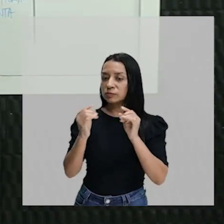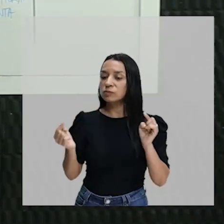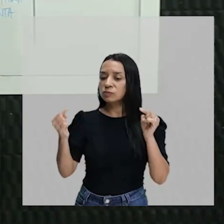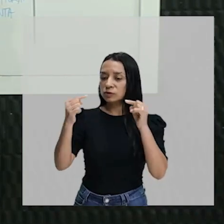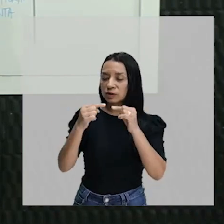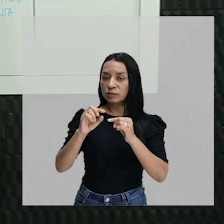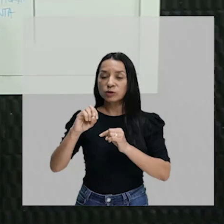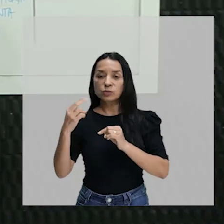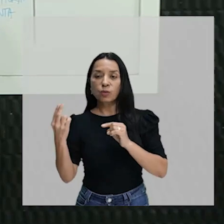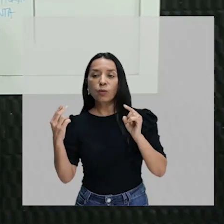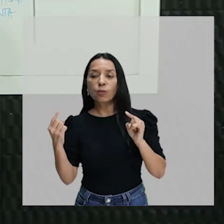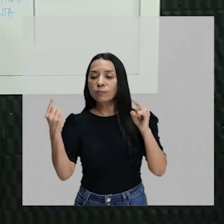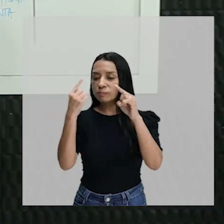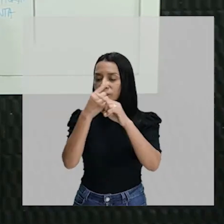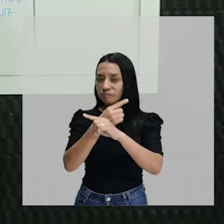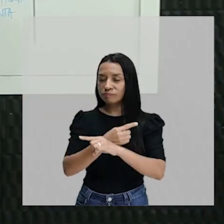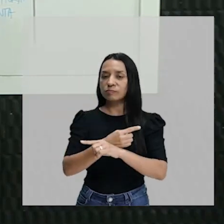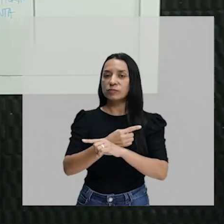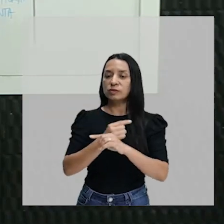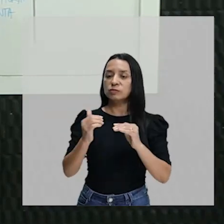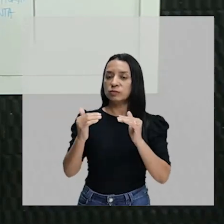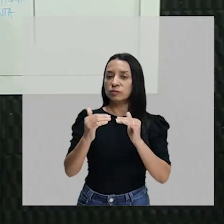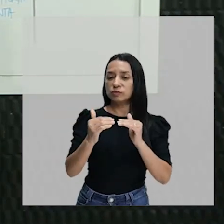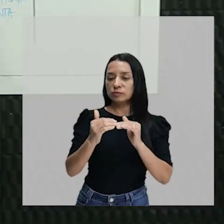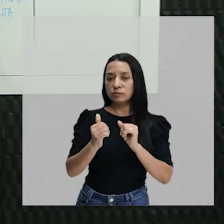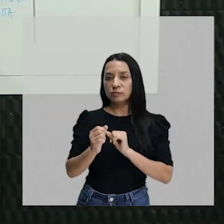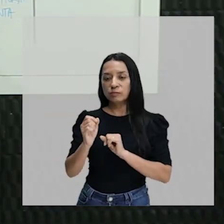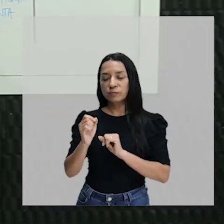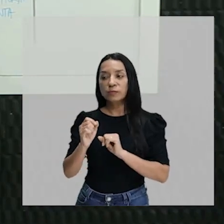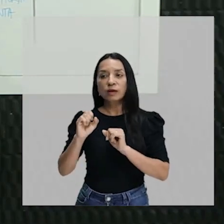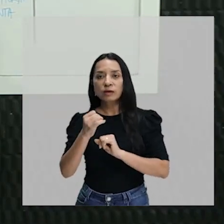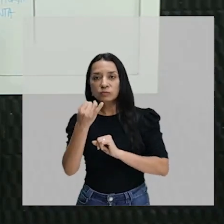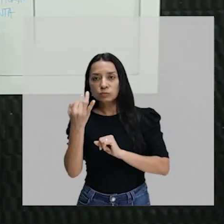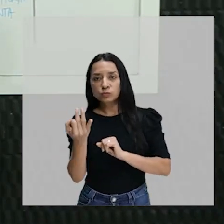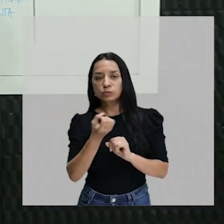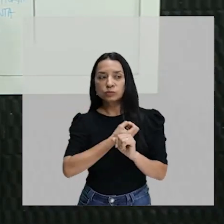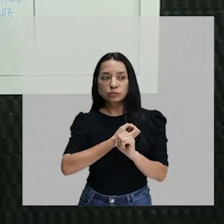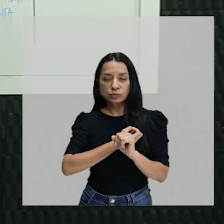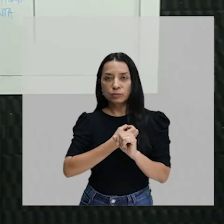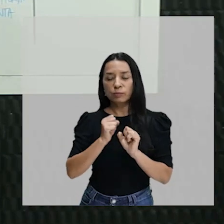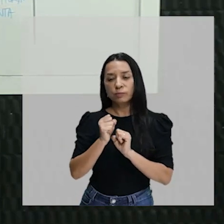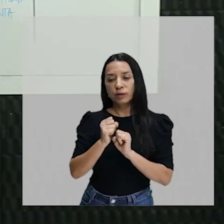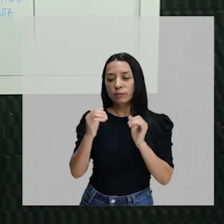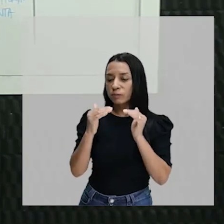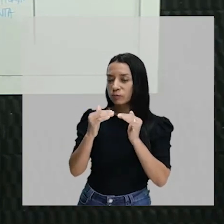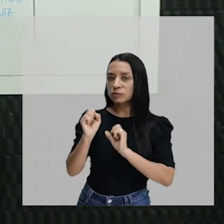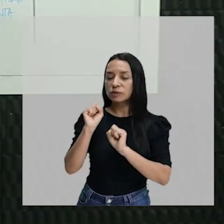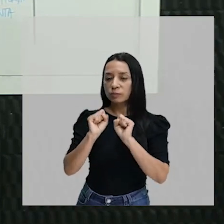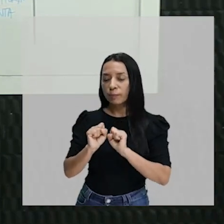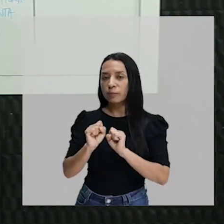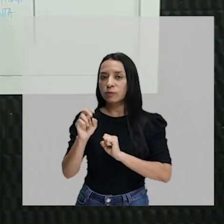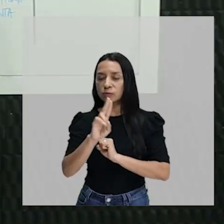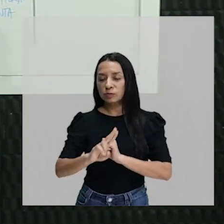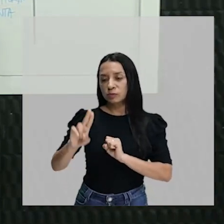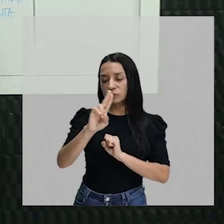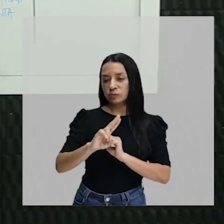inversamente proporcionais que são com grandezas proporcionais que você pode usar regra de três Beleza